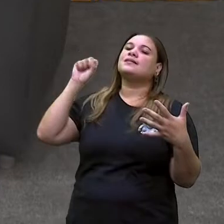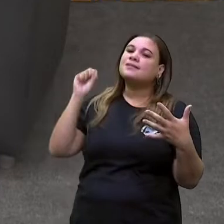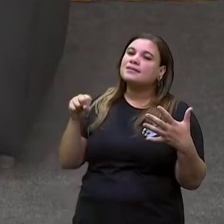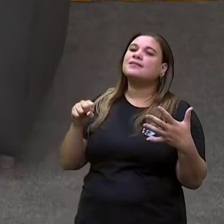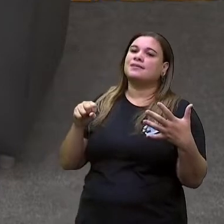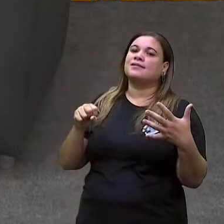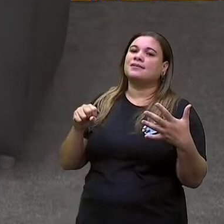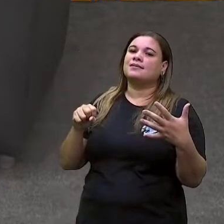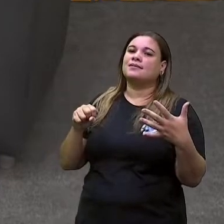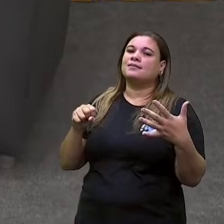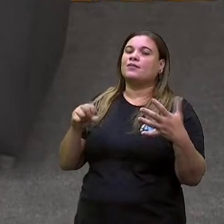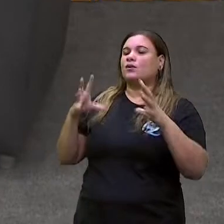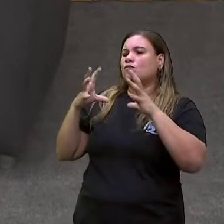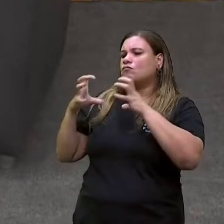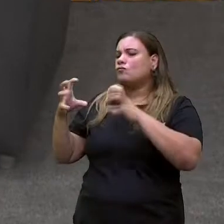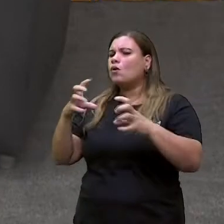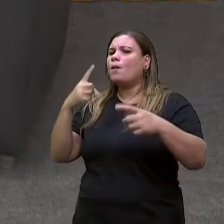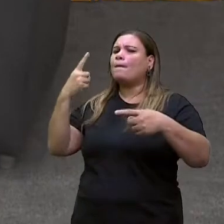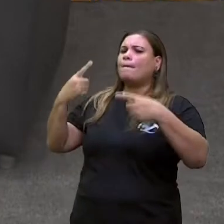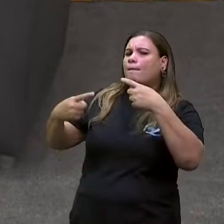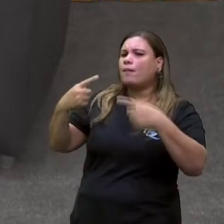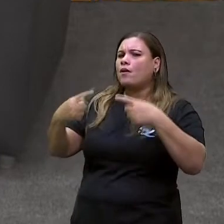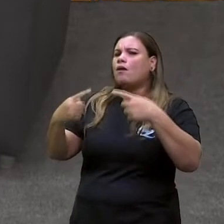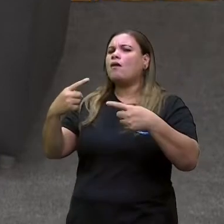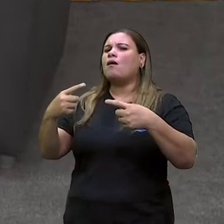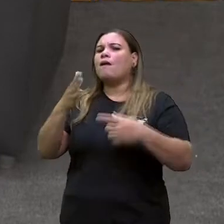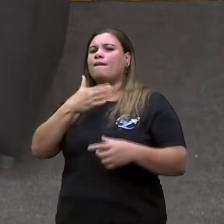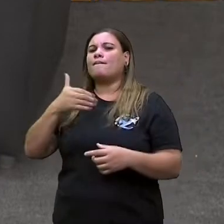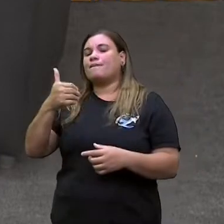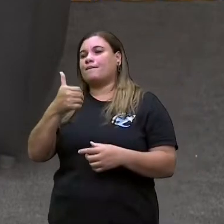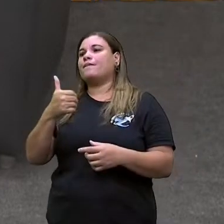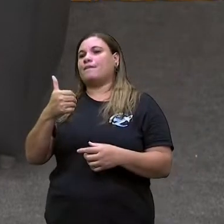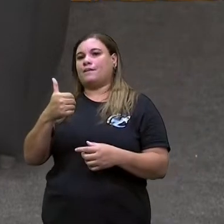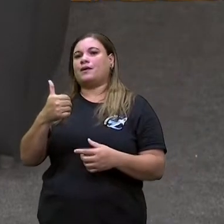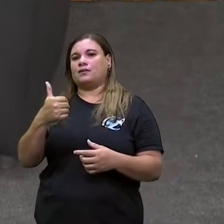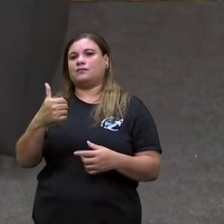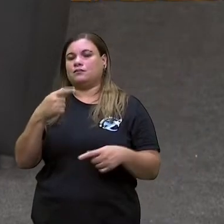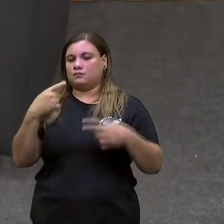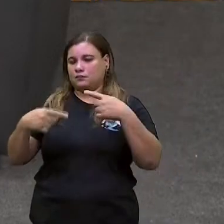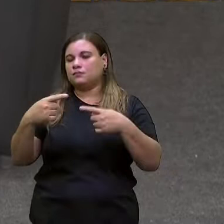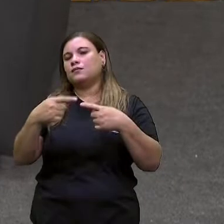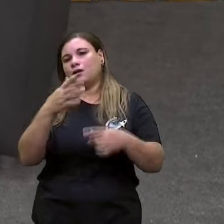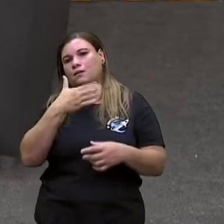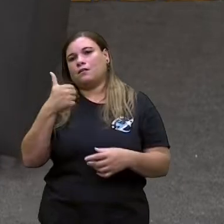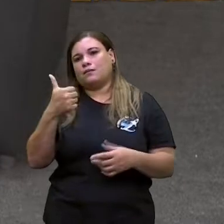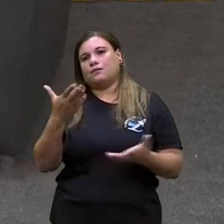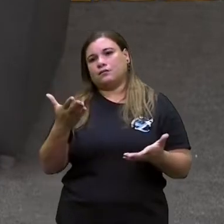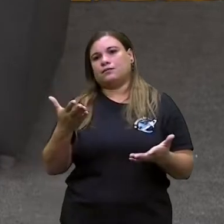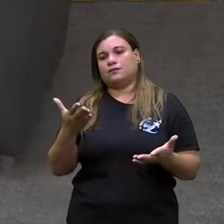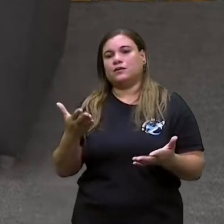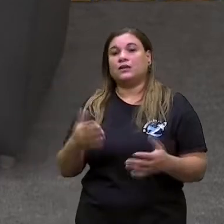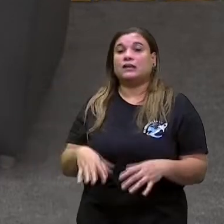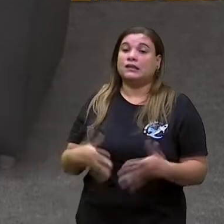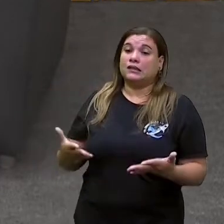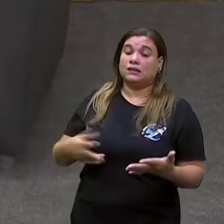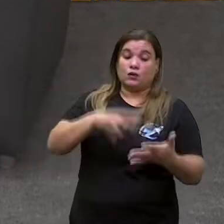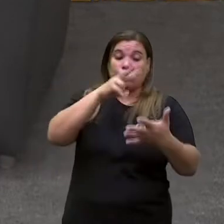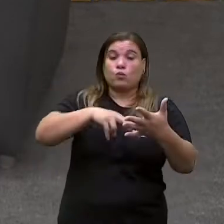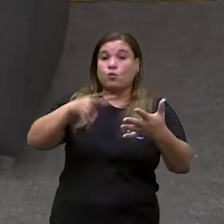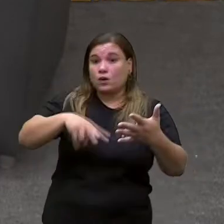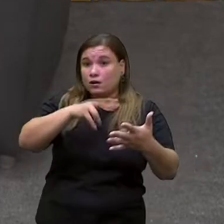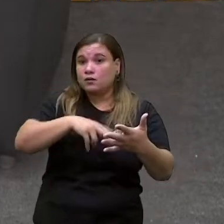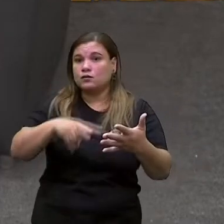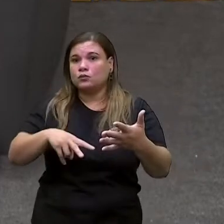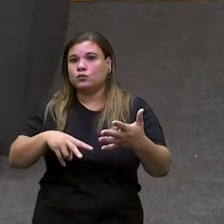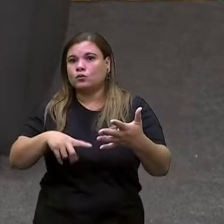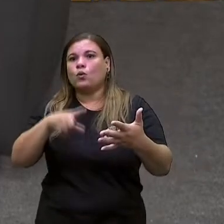leitura favorece muito o senso crítico, essa percepção crítica da realidade e das coisas. Então, o leitor, ele tem uma